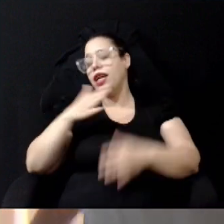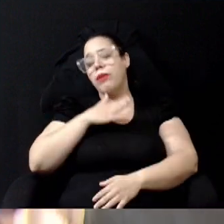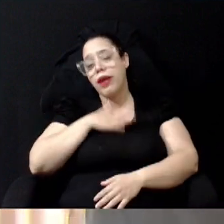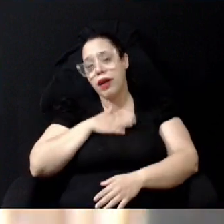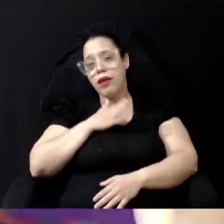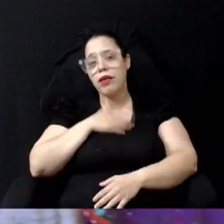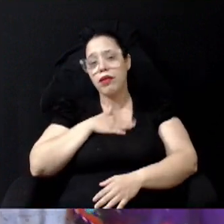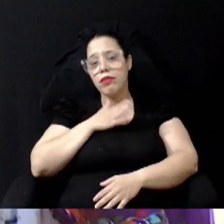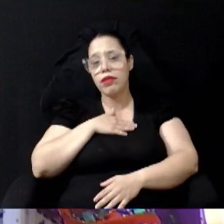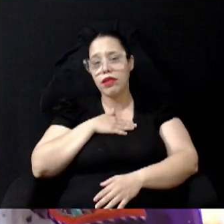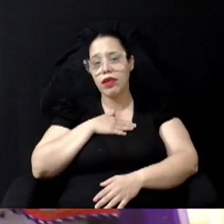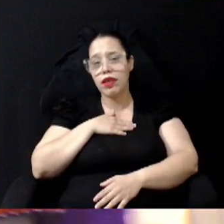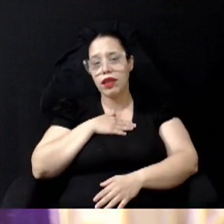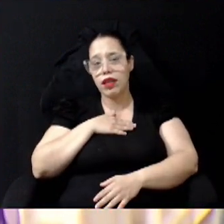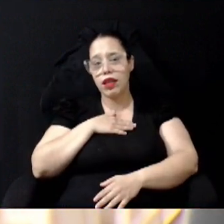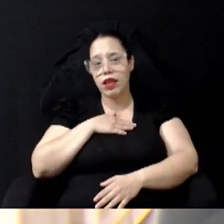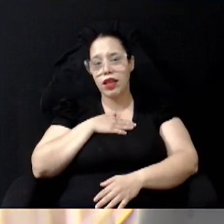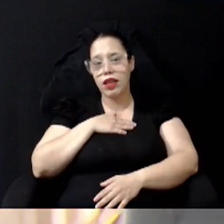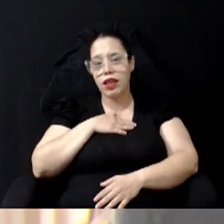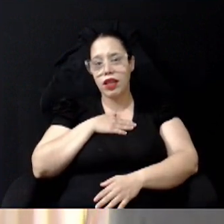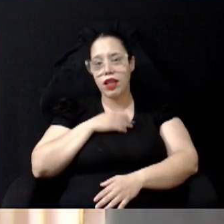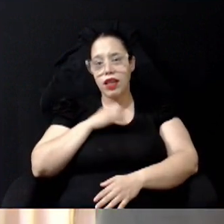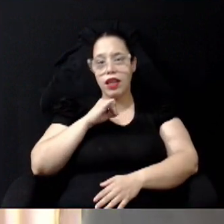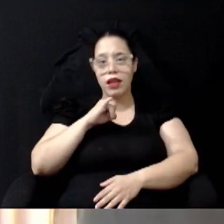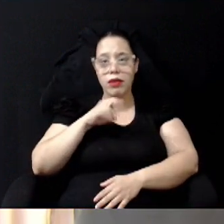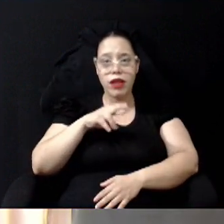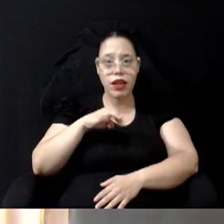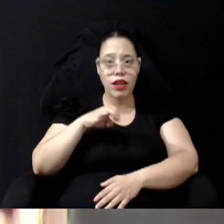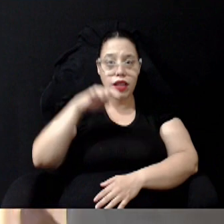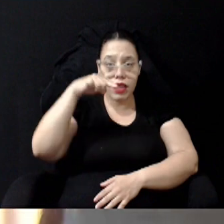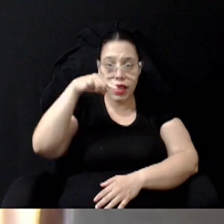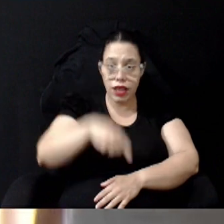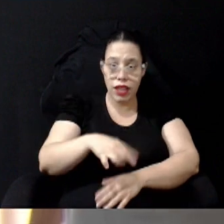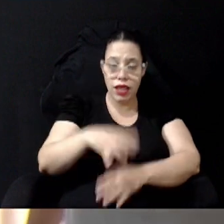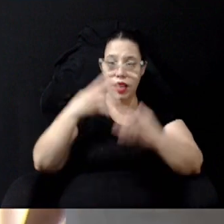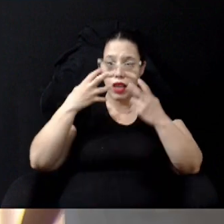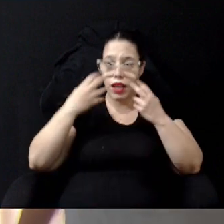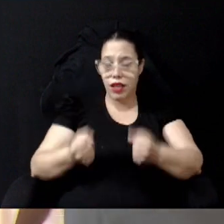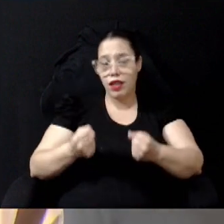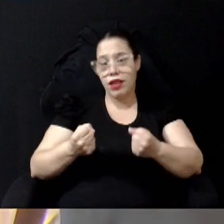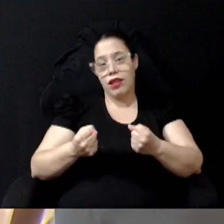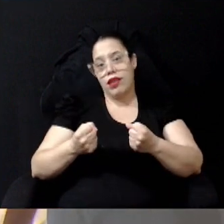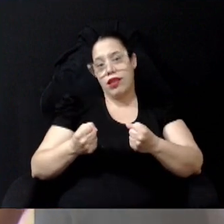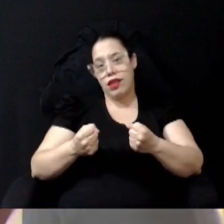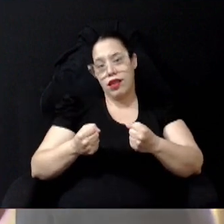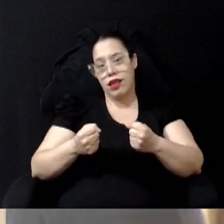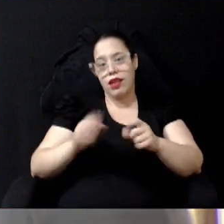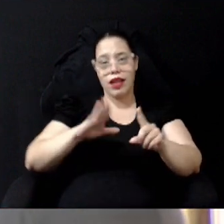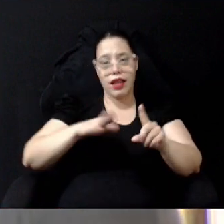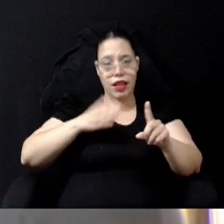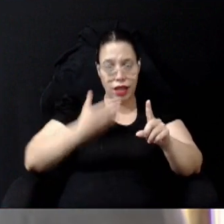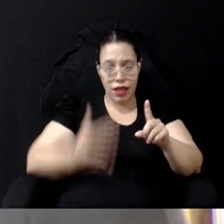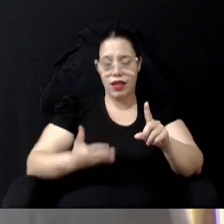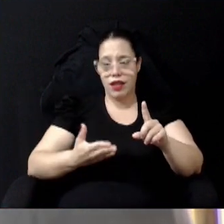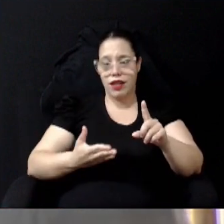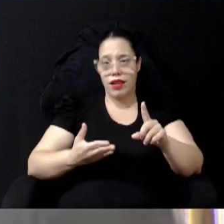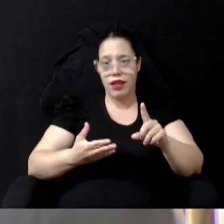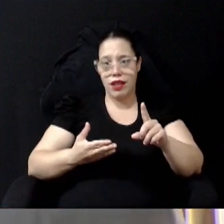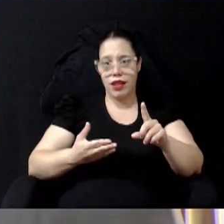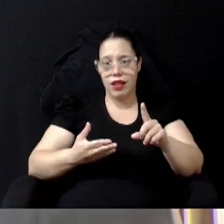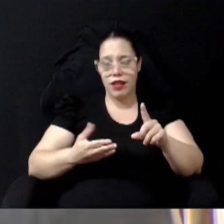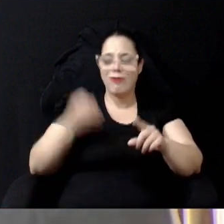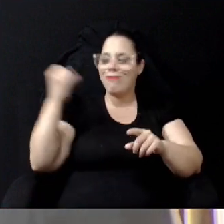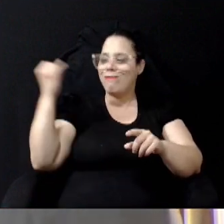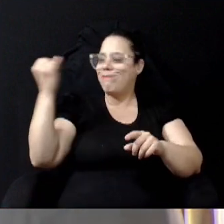né? Essa migrante está aqui hoje recebendo essa honraria, né? Que eu considero muito